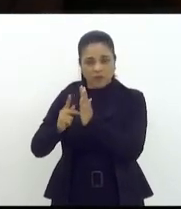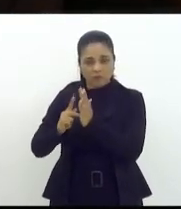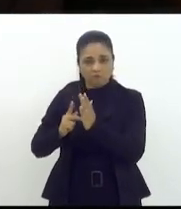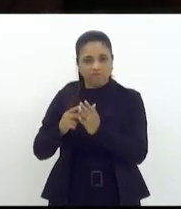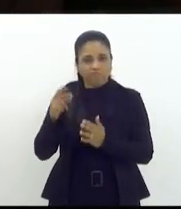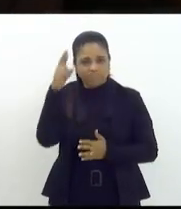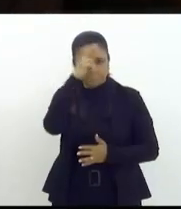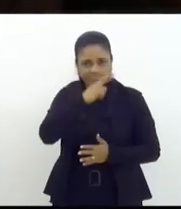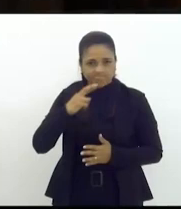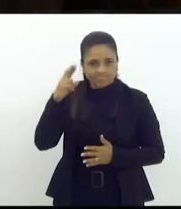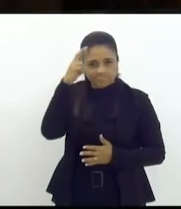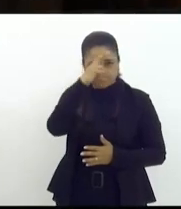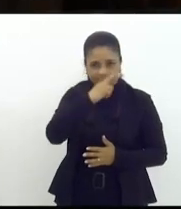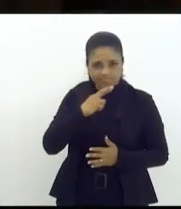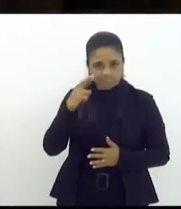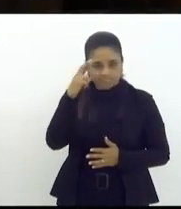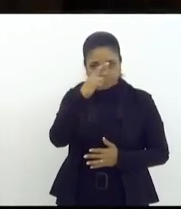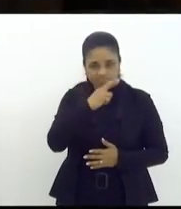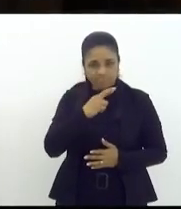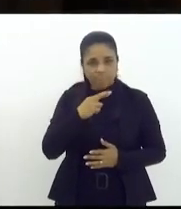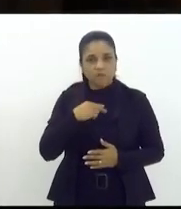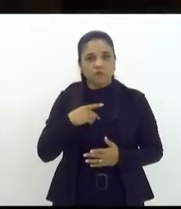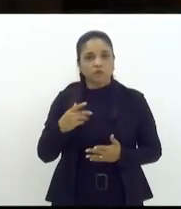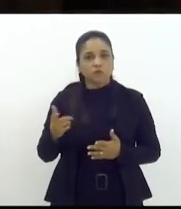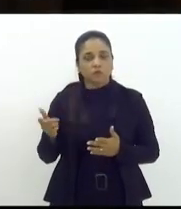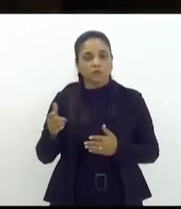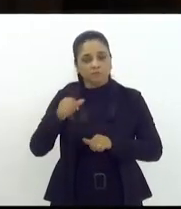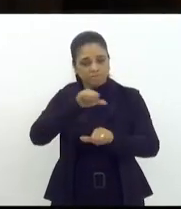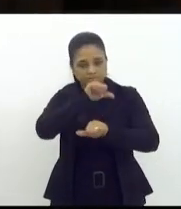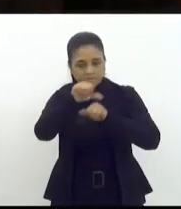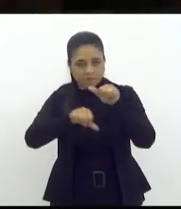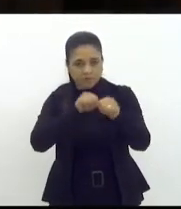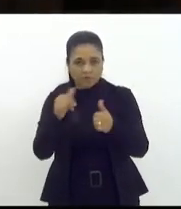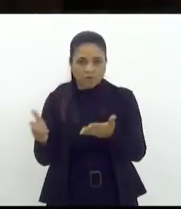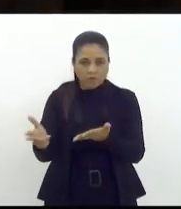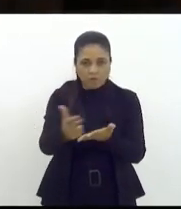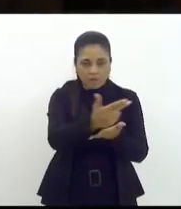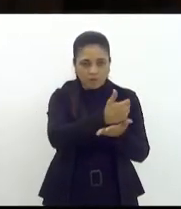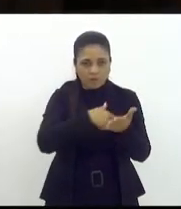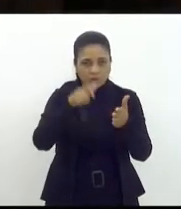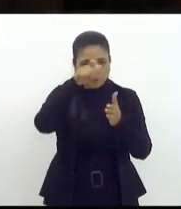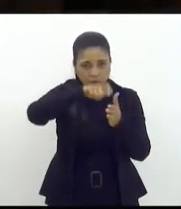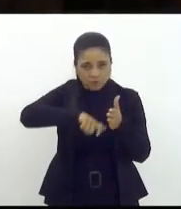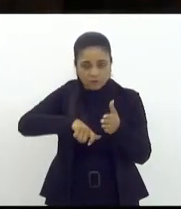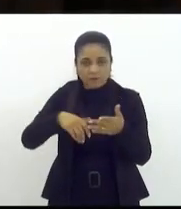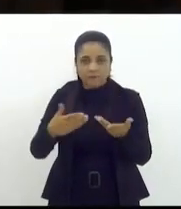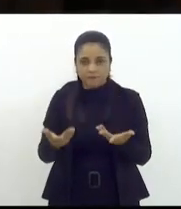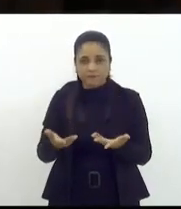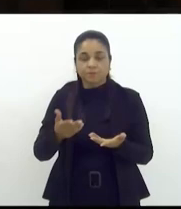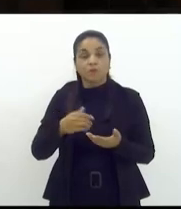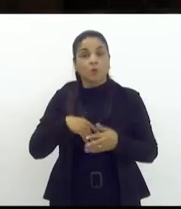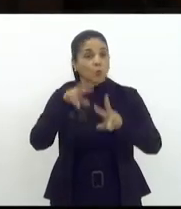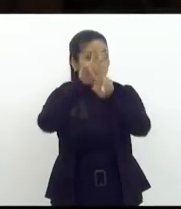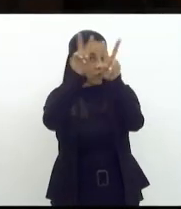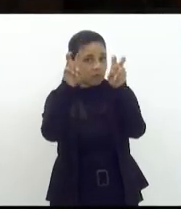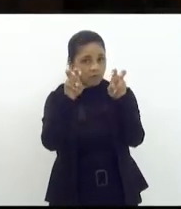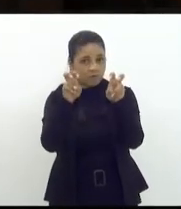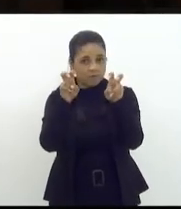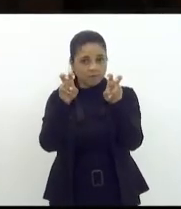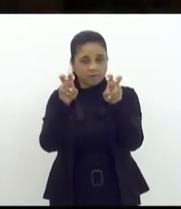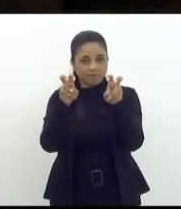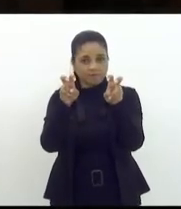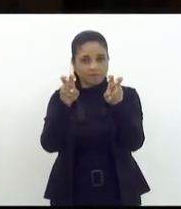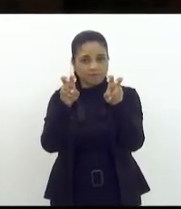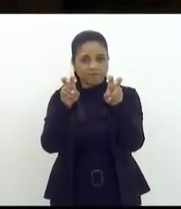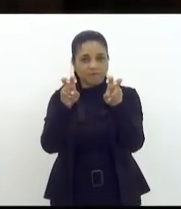sobre a reforma tributária e o tema